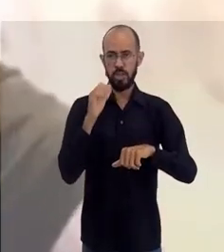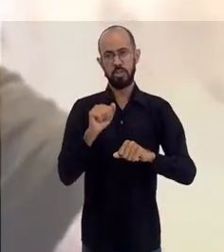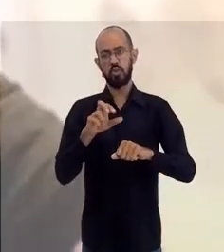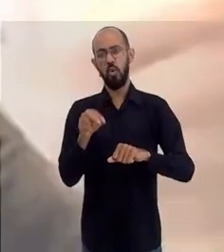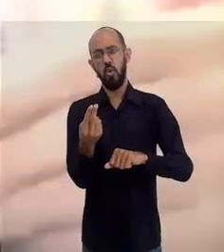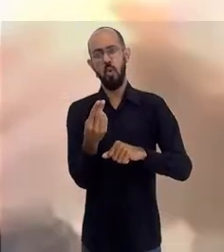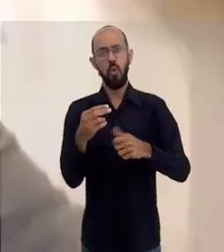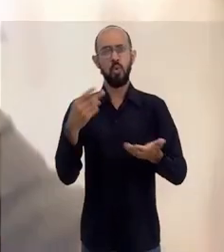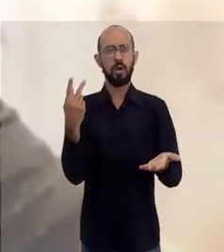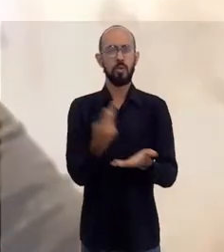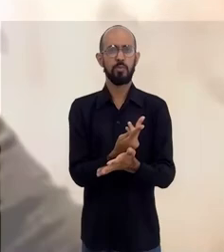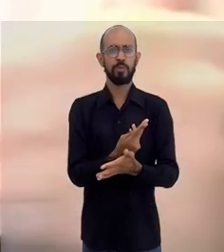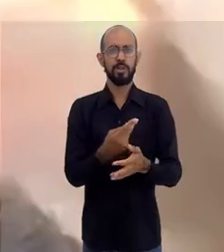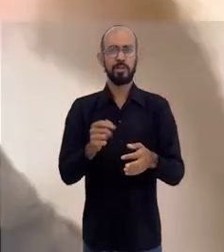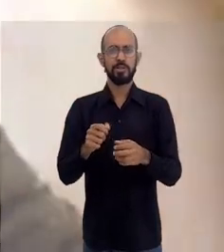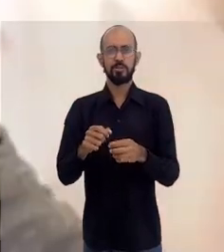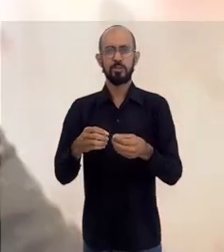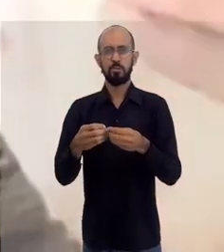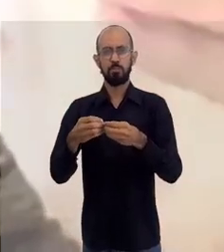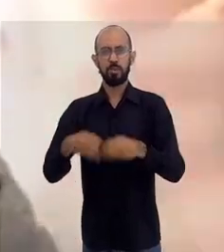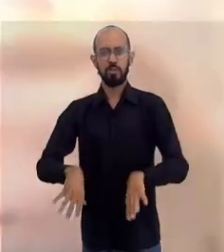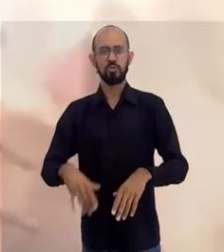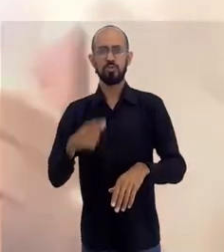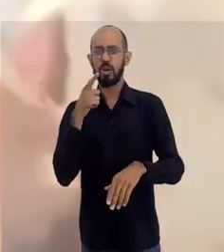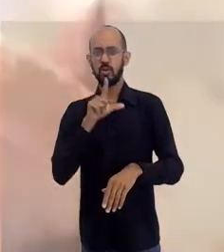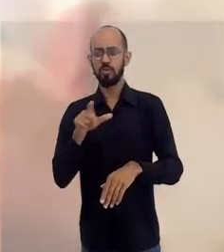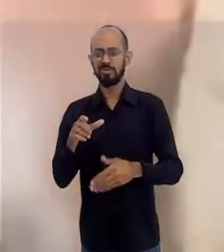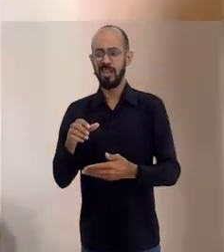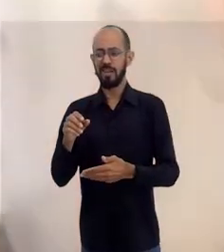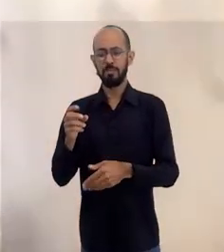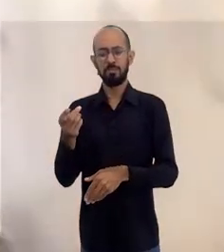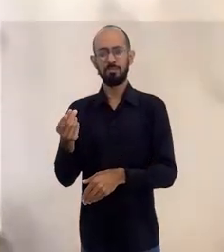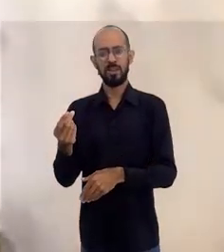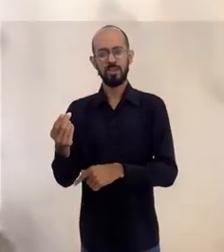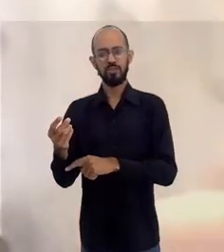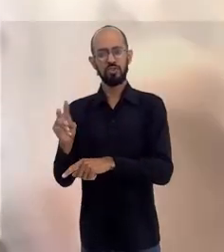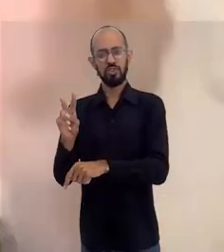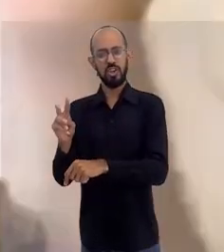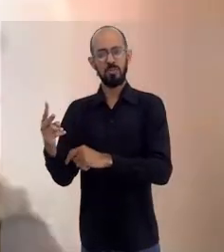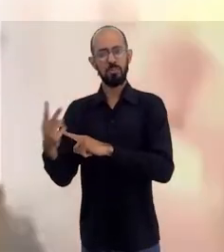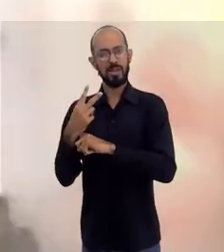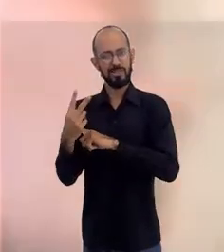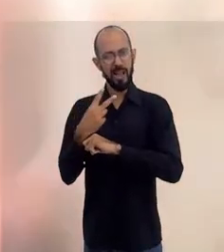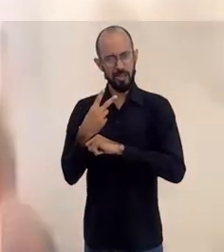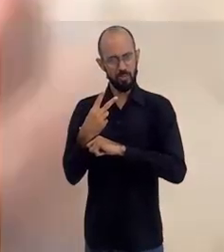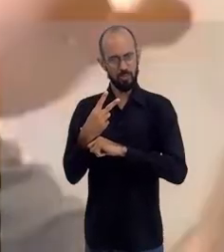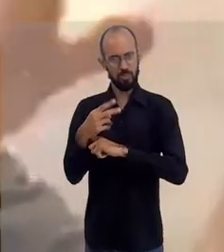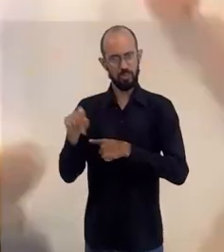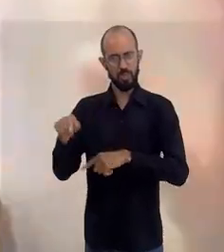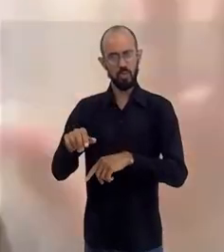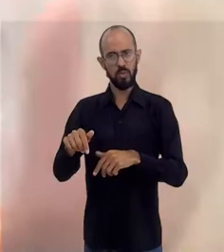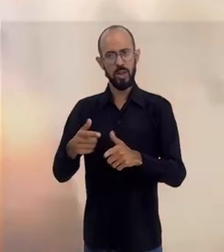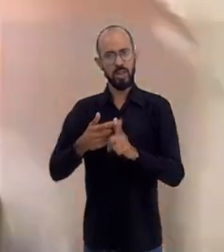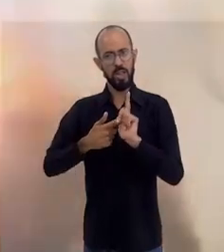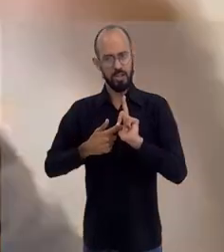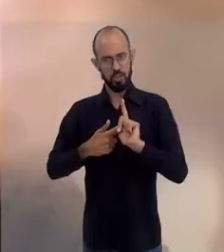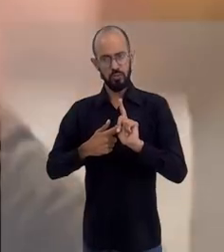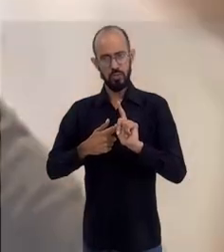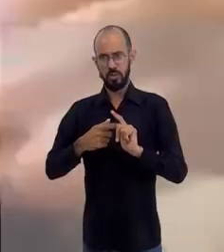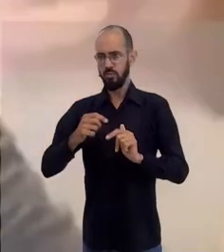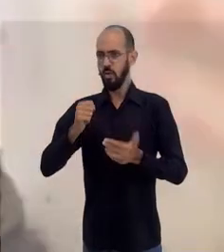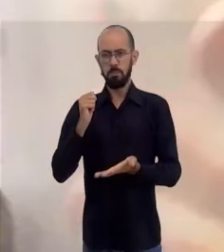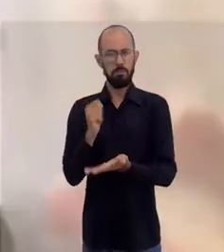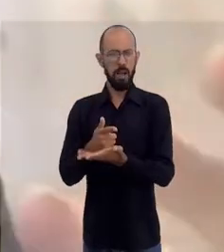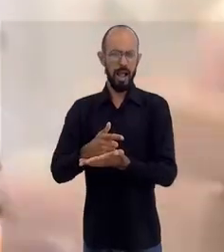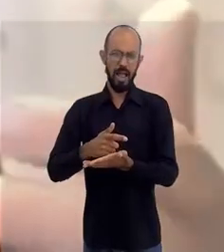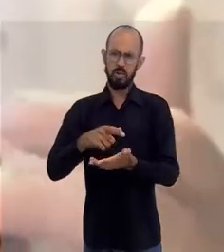dela tem um crédito nano crédito microcrédito Mas ela tá vivendo uma concessionária então a gente paga aquela conta e pronto eu